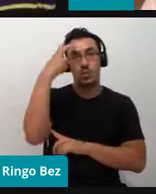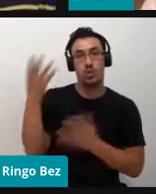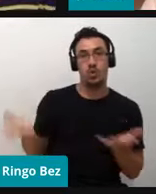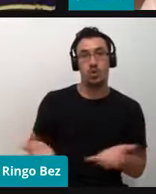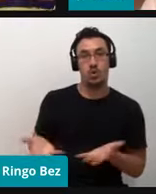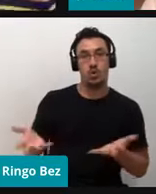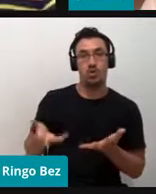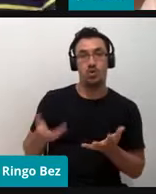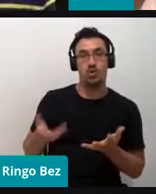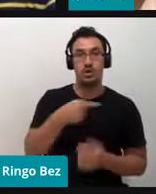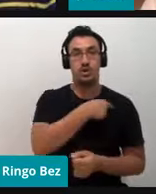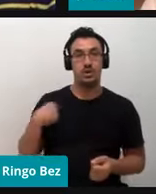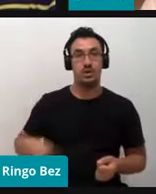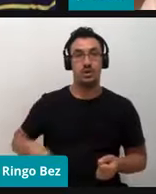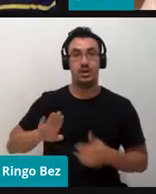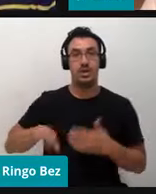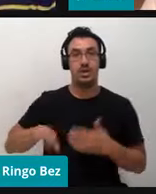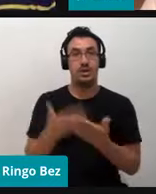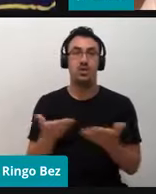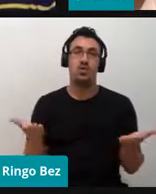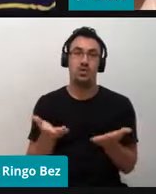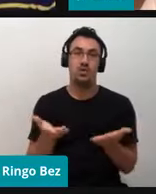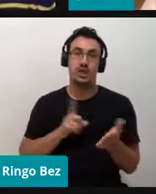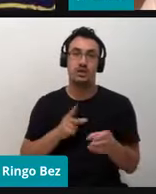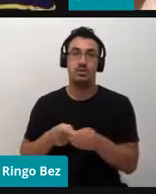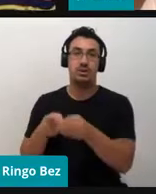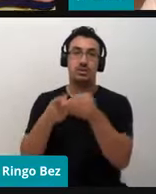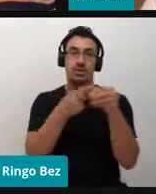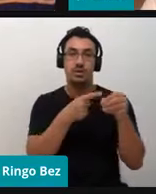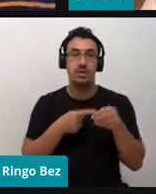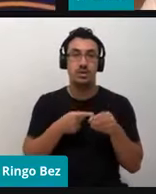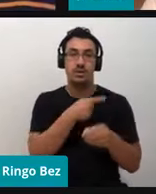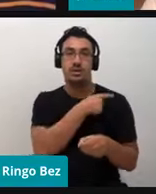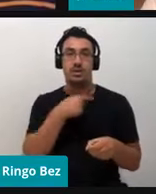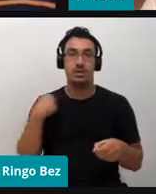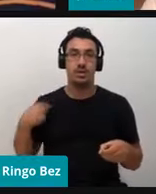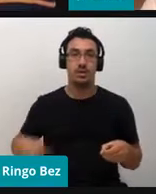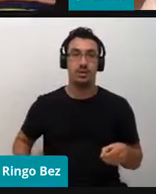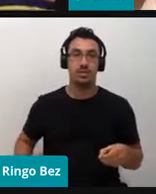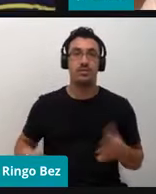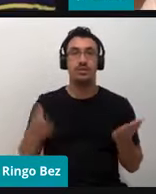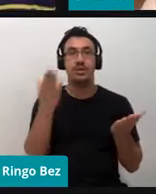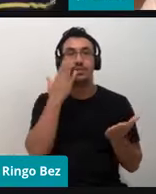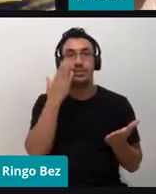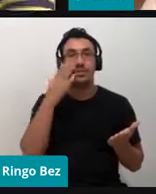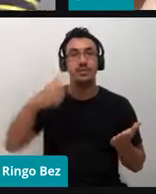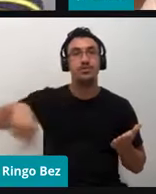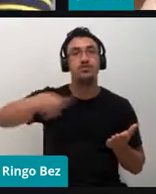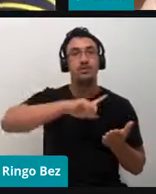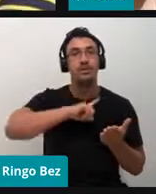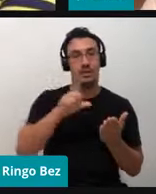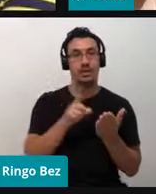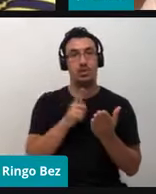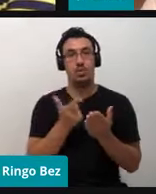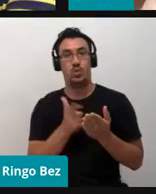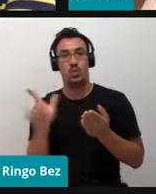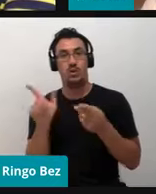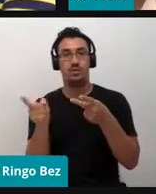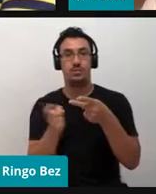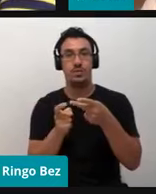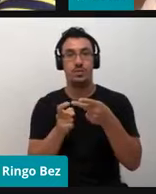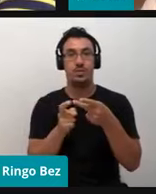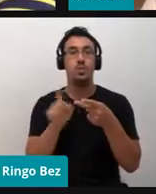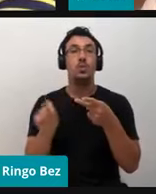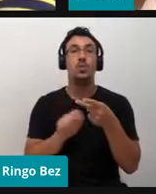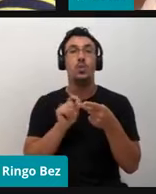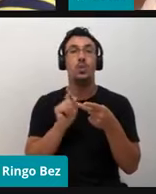ela ainda existe em várias cidades. Além de tudo isso, nós temos um outro fator, que é o fator